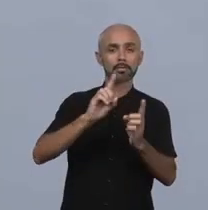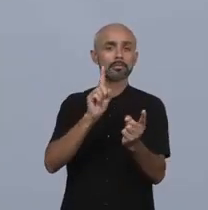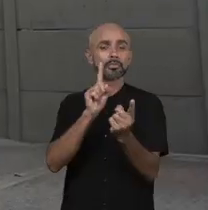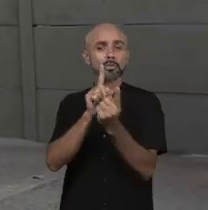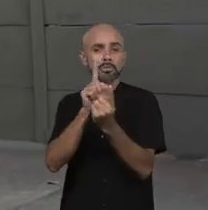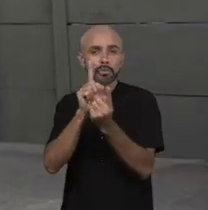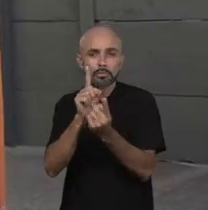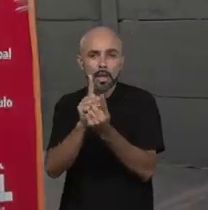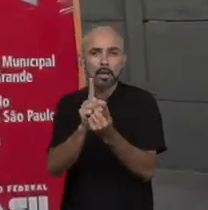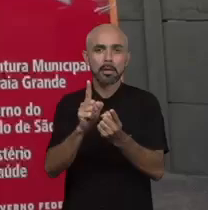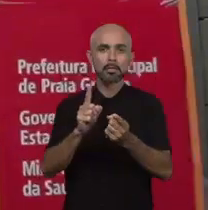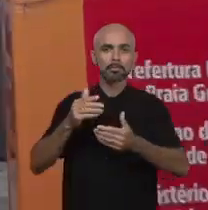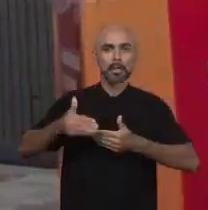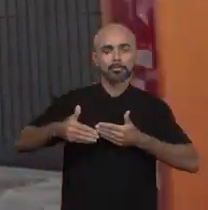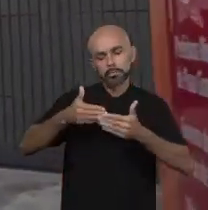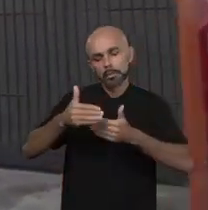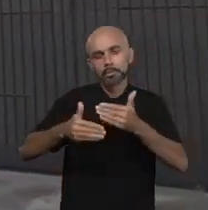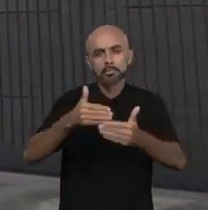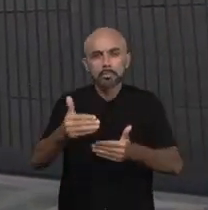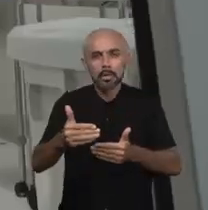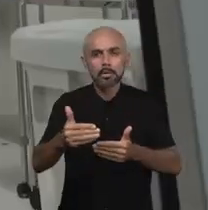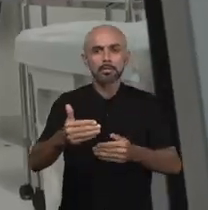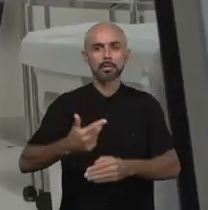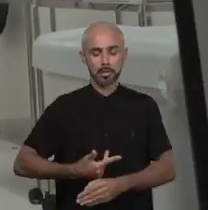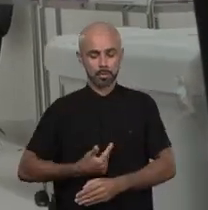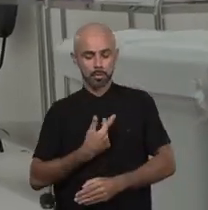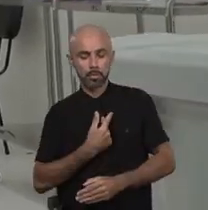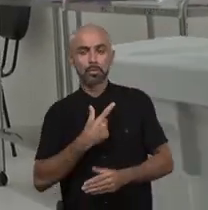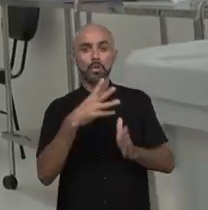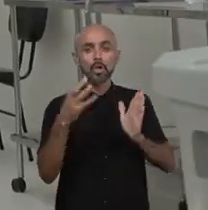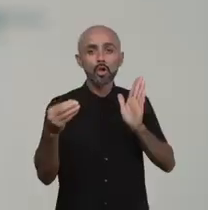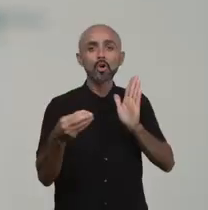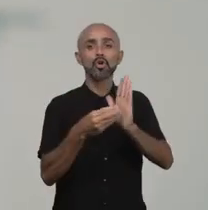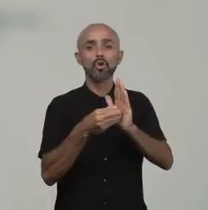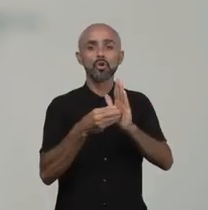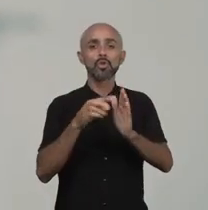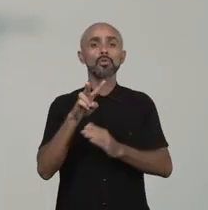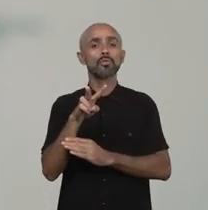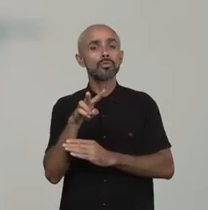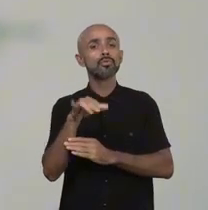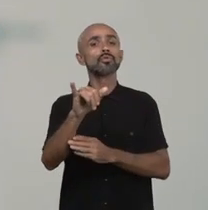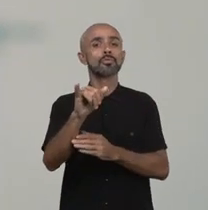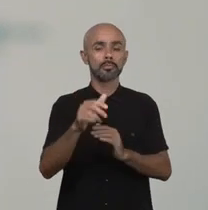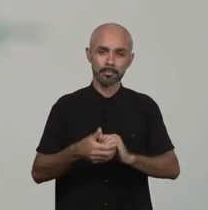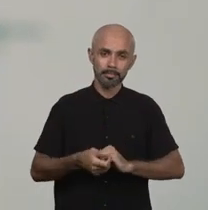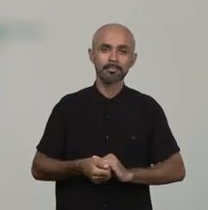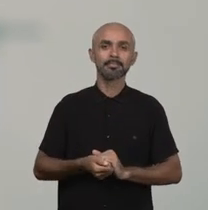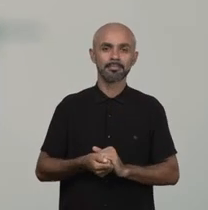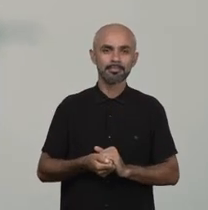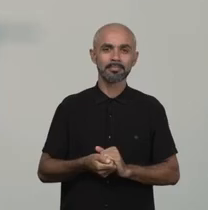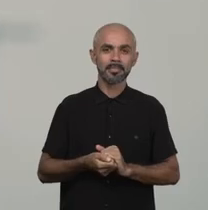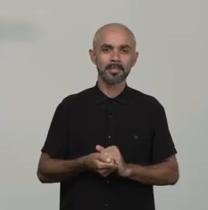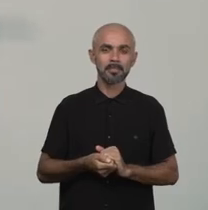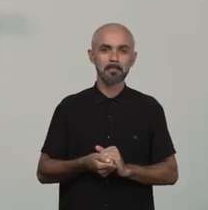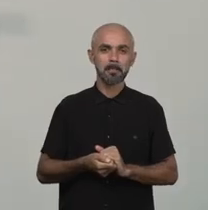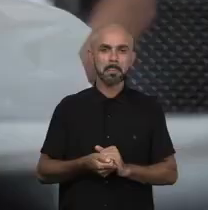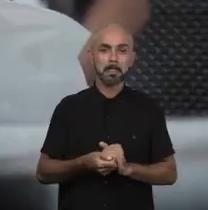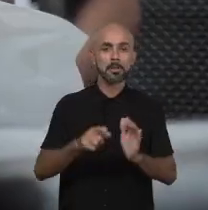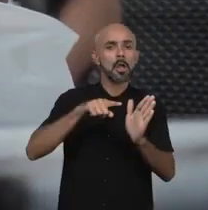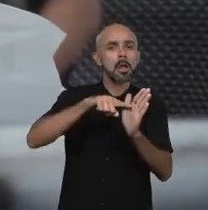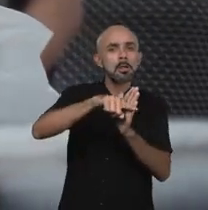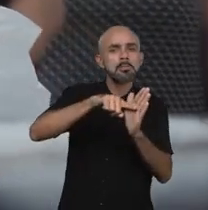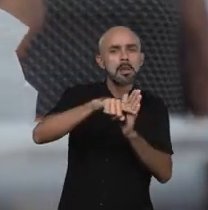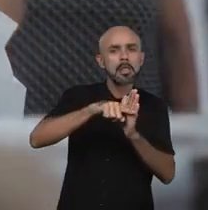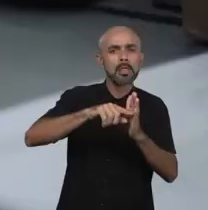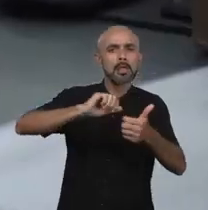Então eu fui atendido na USAF ali, próximo a Anhanguera ali, e aí marcou minha cirurgia e já vai encaminhar para